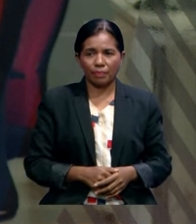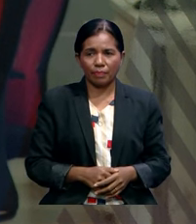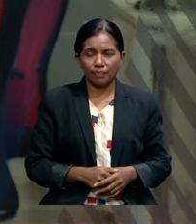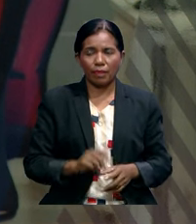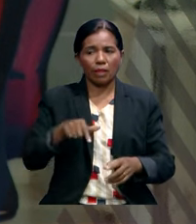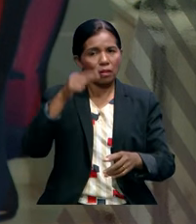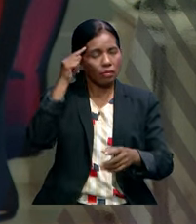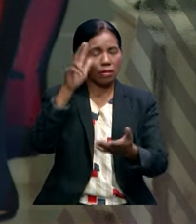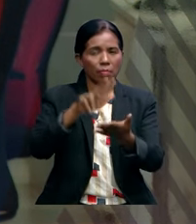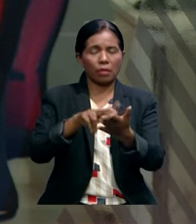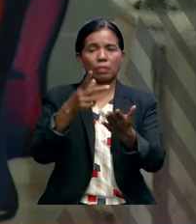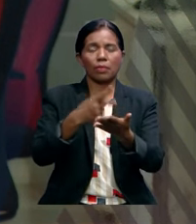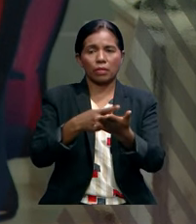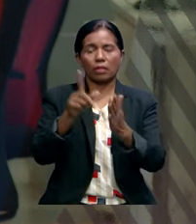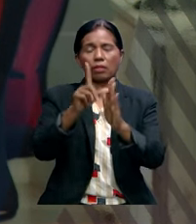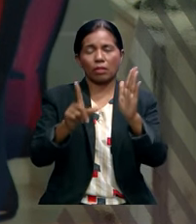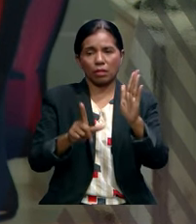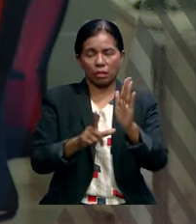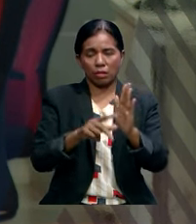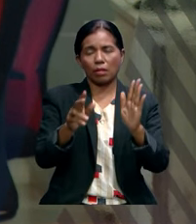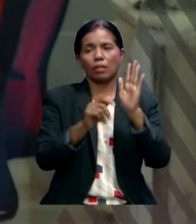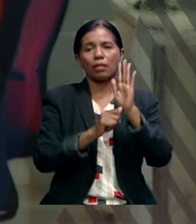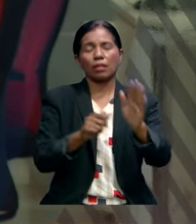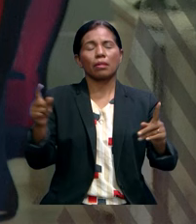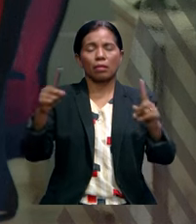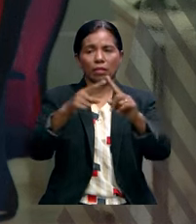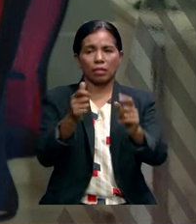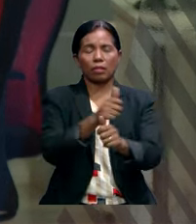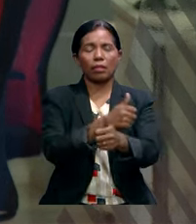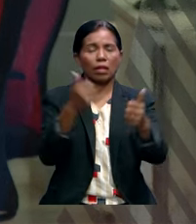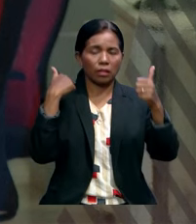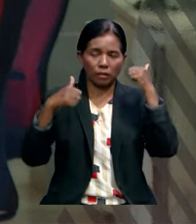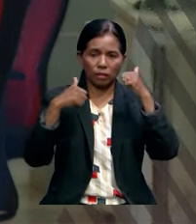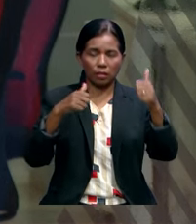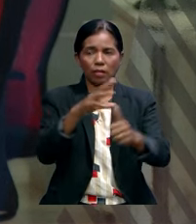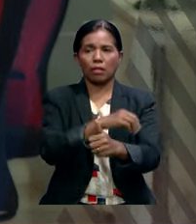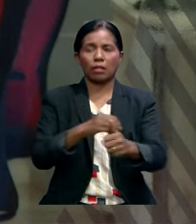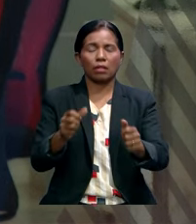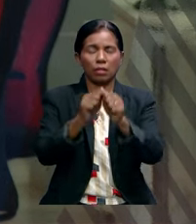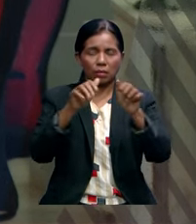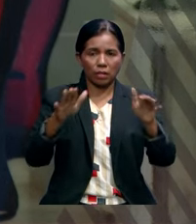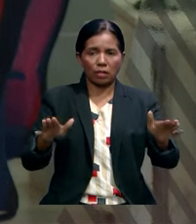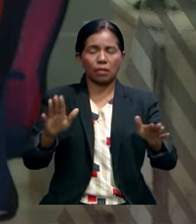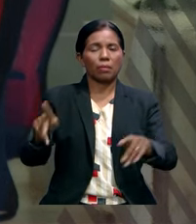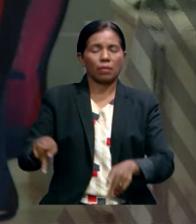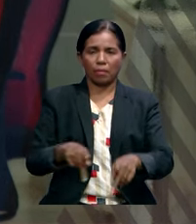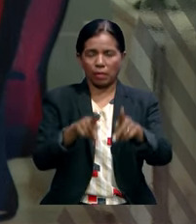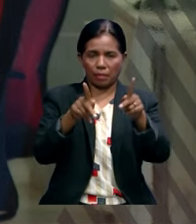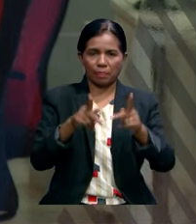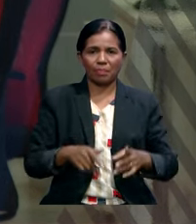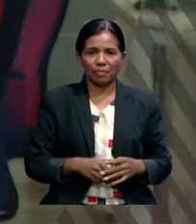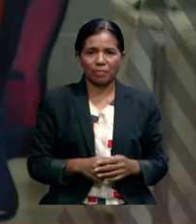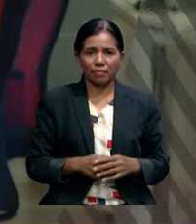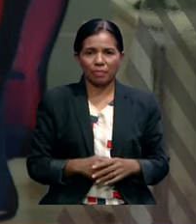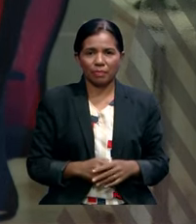Governo aprova projeto de decreto-lei regime promoção, baseia na antiguidade pessoal carreiras administração pública.